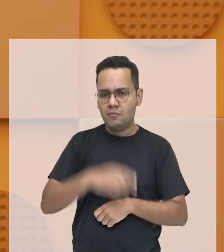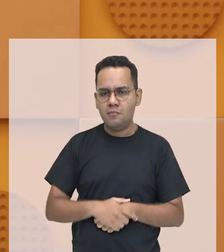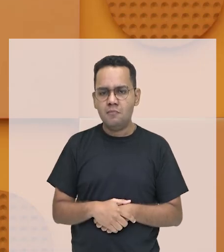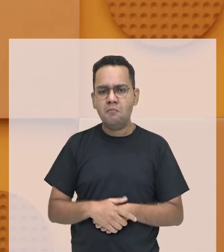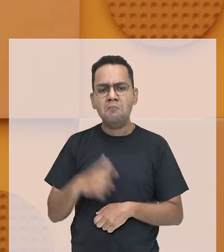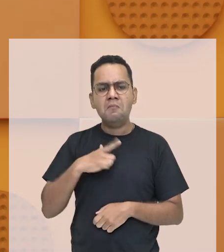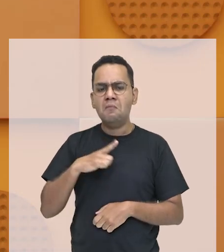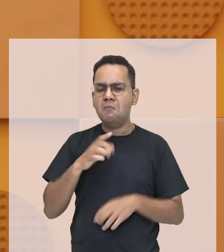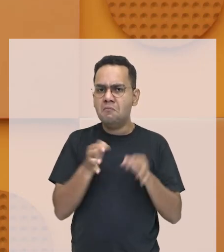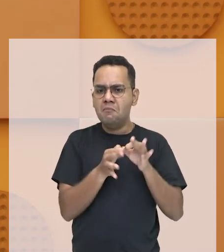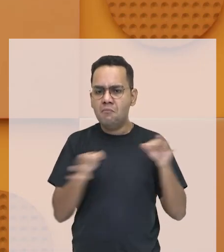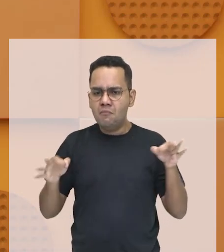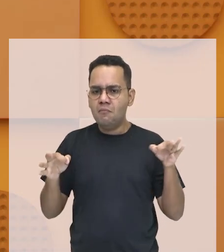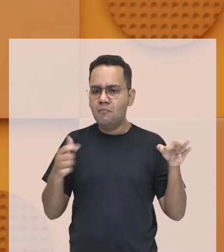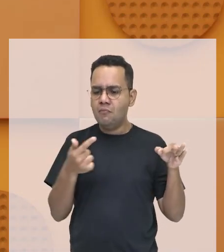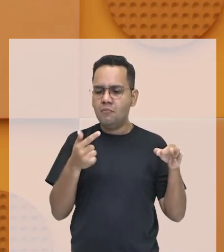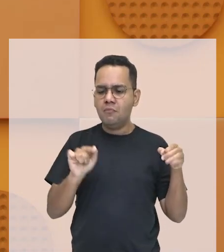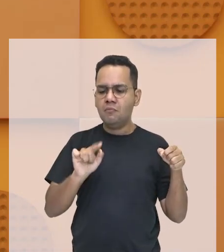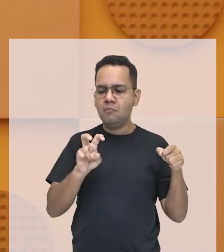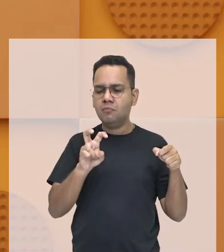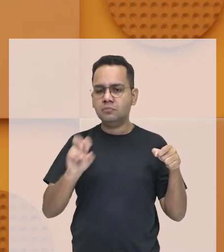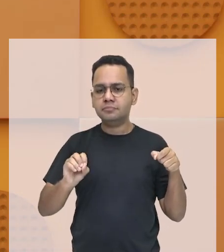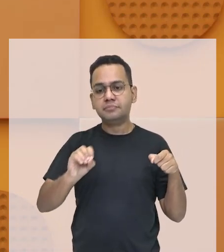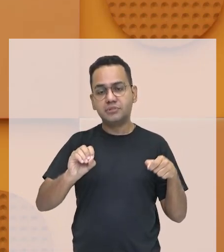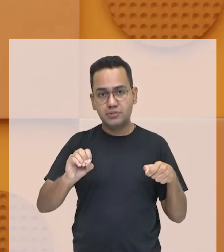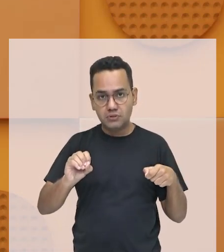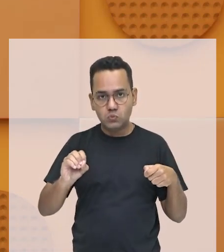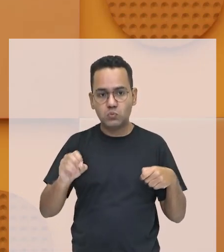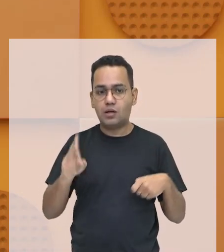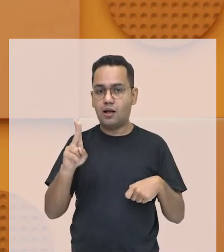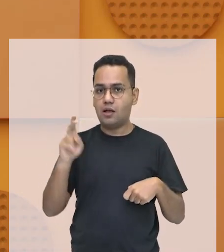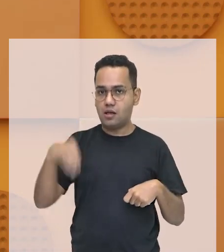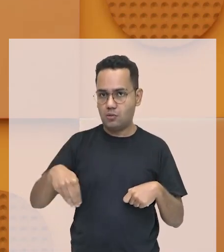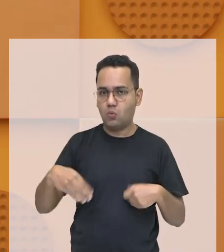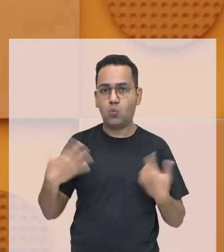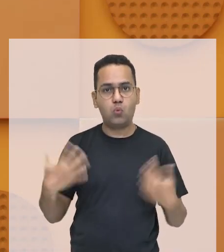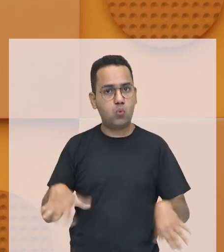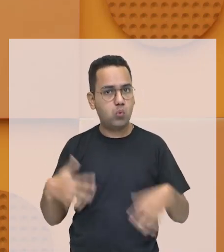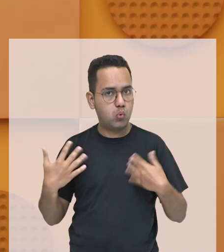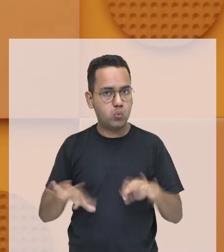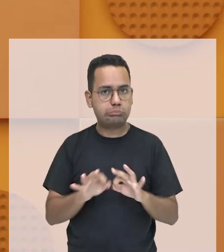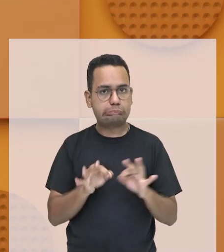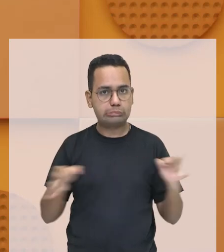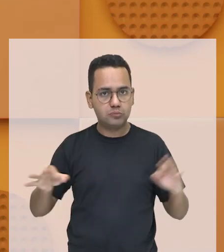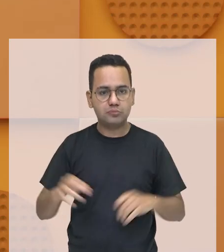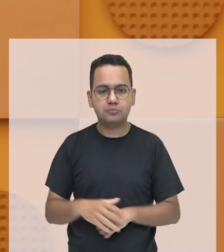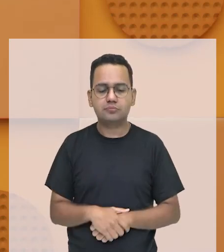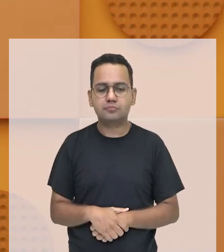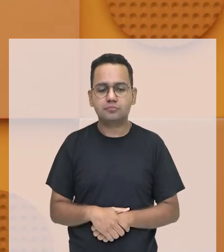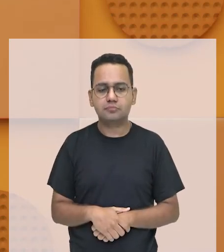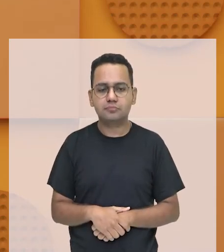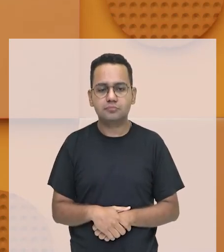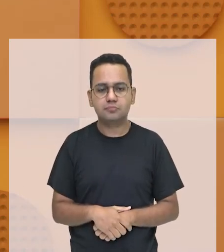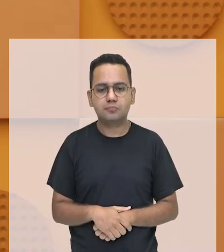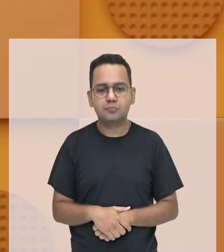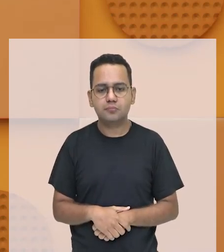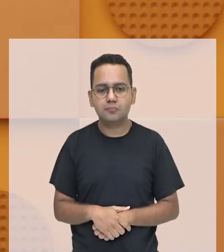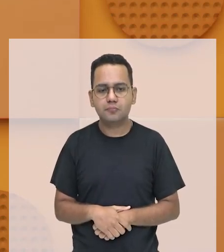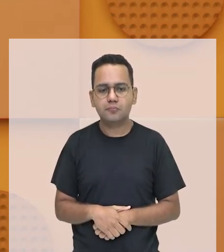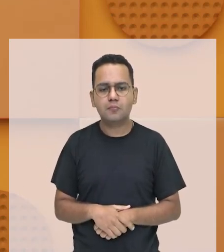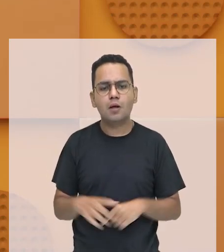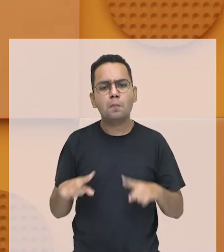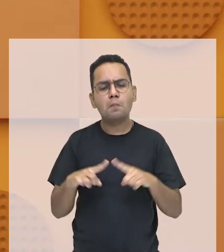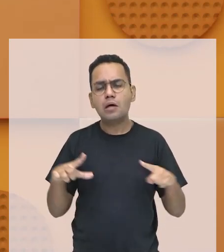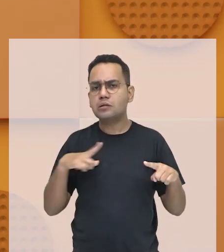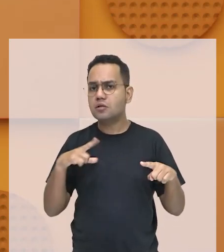de 2.500 quilômetros de extensão. Então, imensa, não é isso? Estende-se do Mar